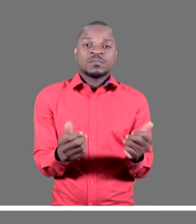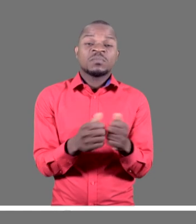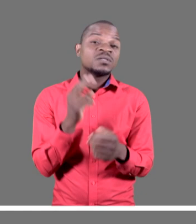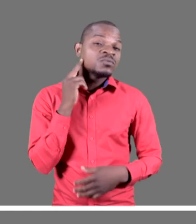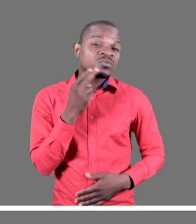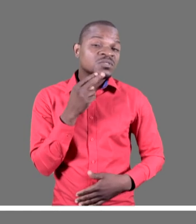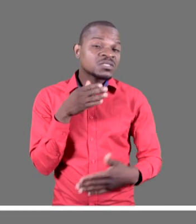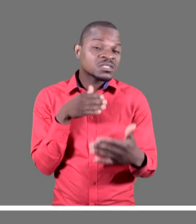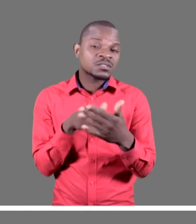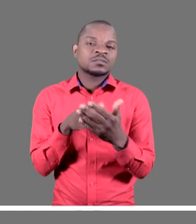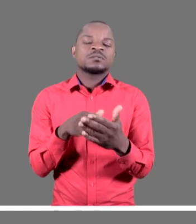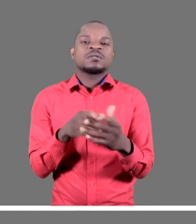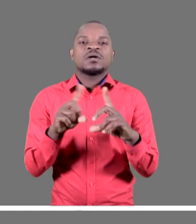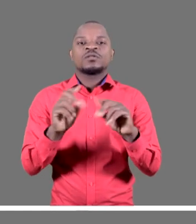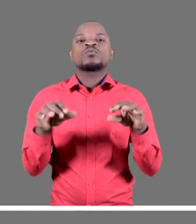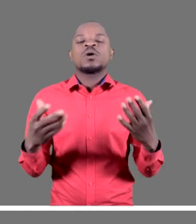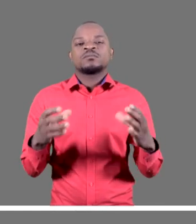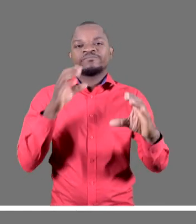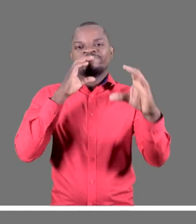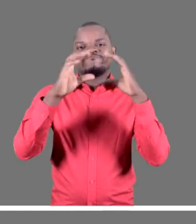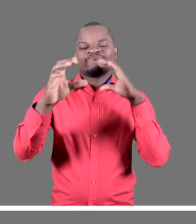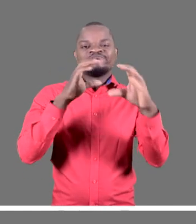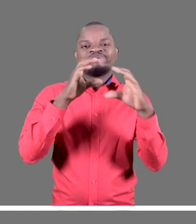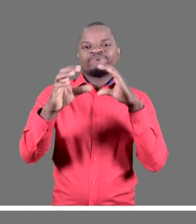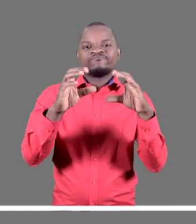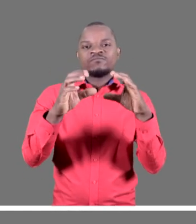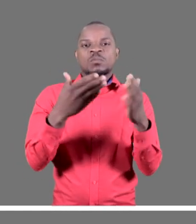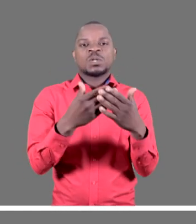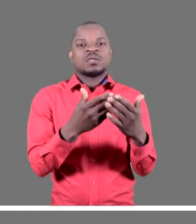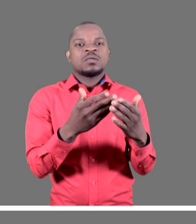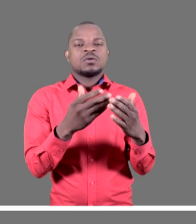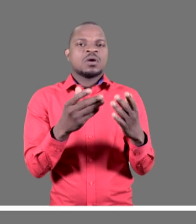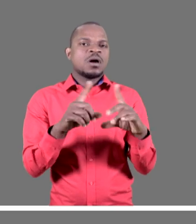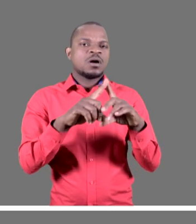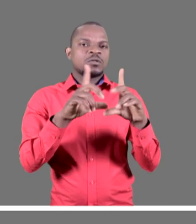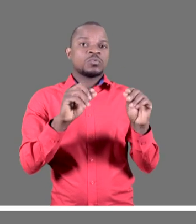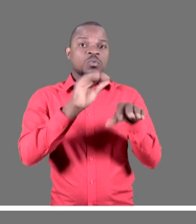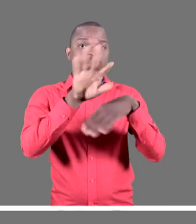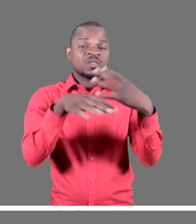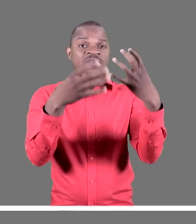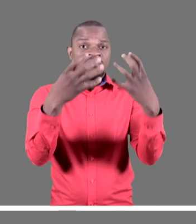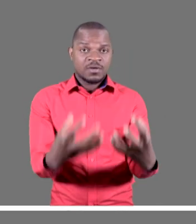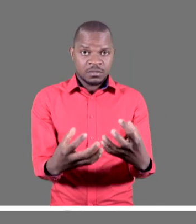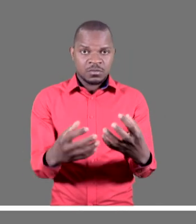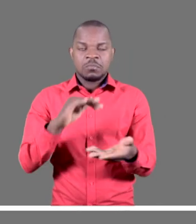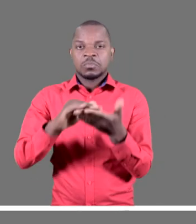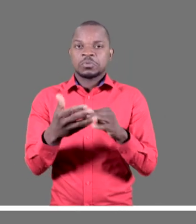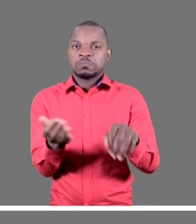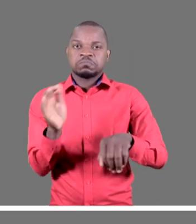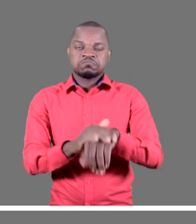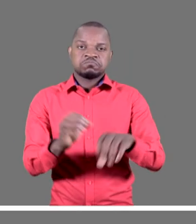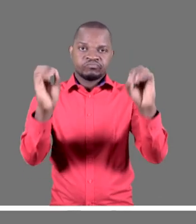surda tem dificuldade, principalmente na comunicação, porque entende melhor a matéria em língua de sinais. Se o professor não está capacitado